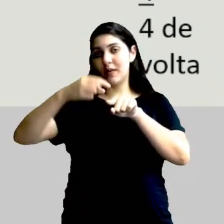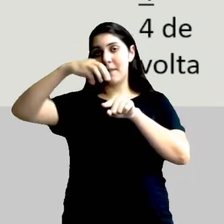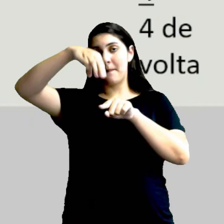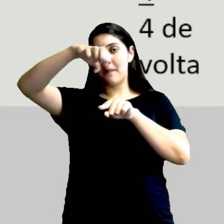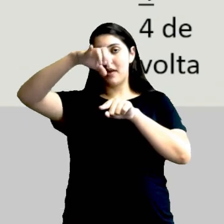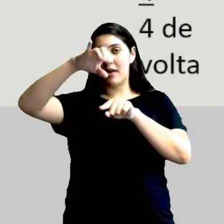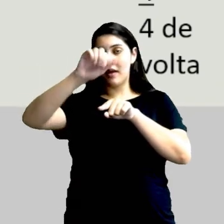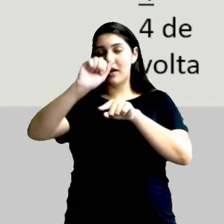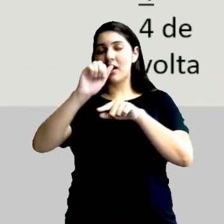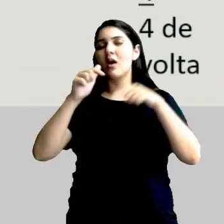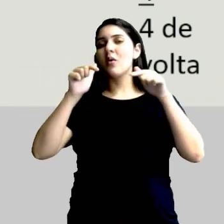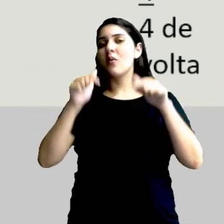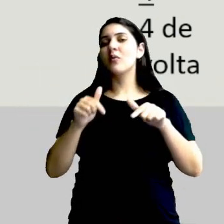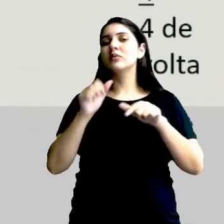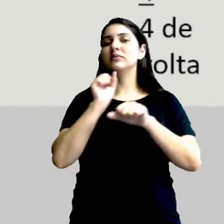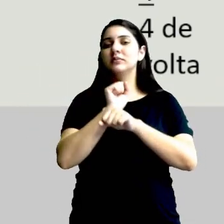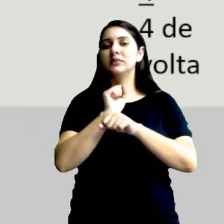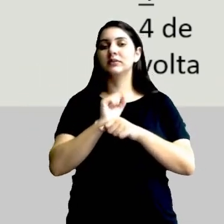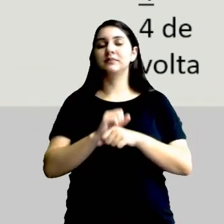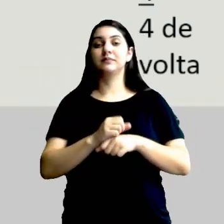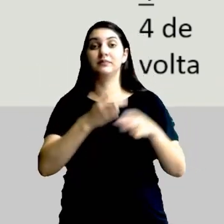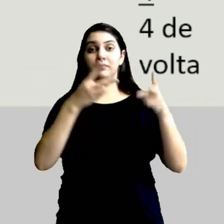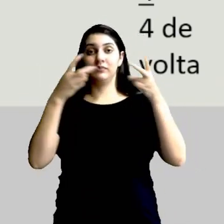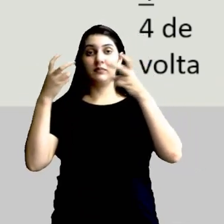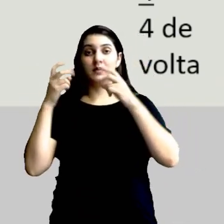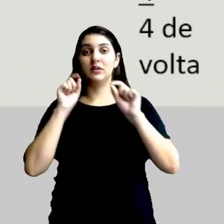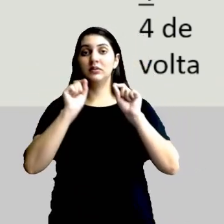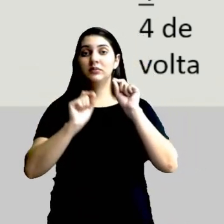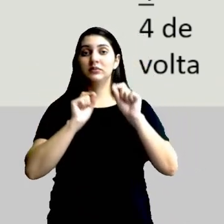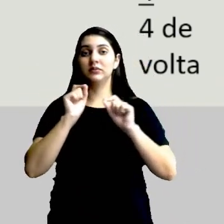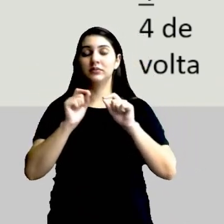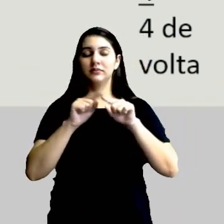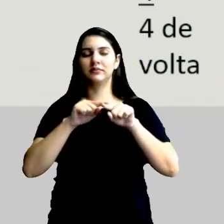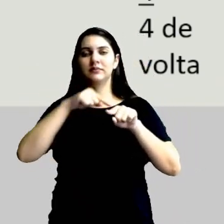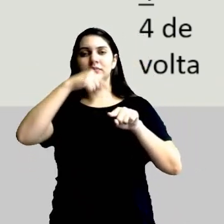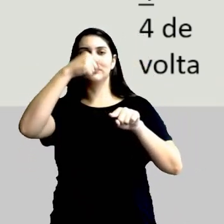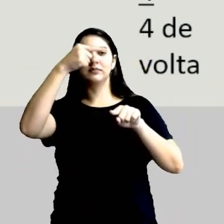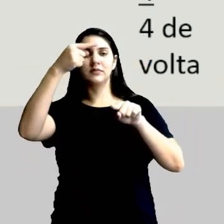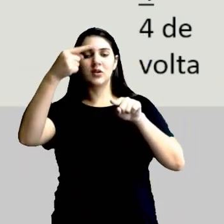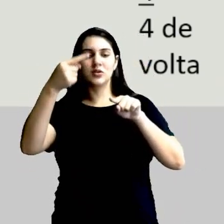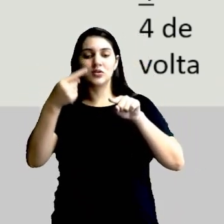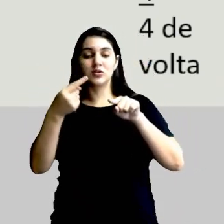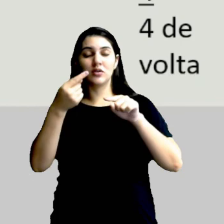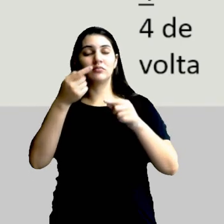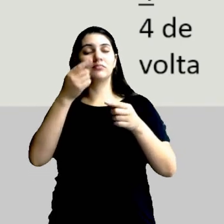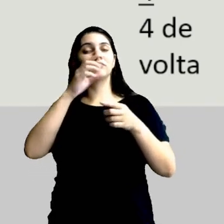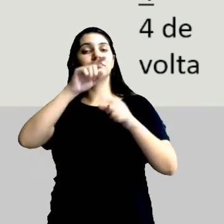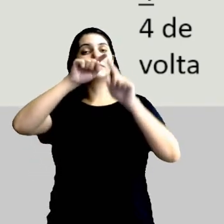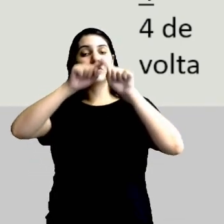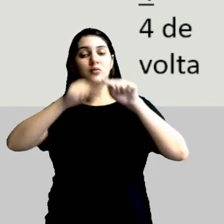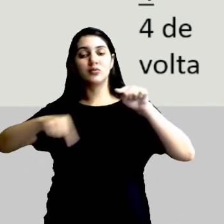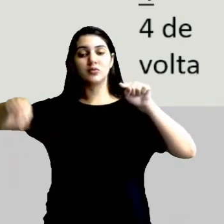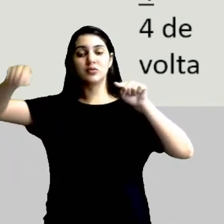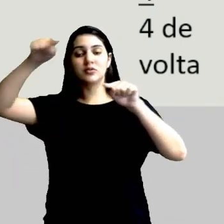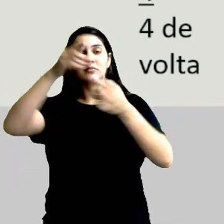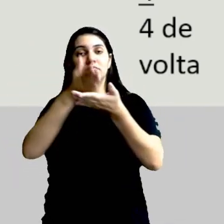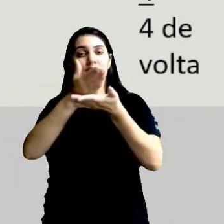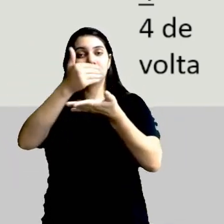volta. E aí, onde é que ela ia parar? Percebam, ó, que o círculo ele está partido em 4